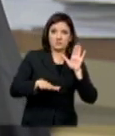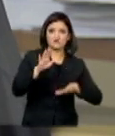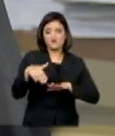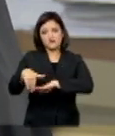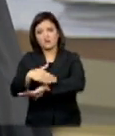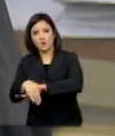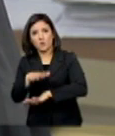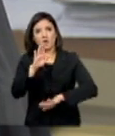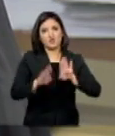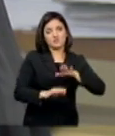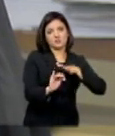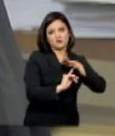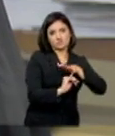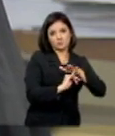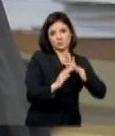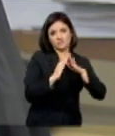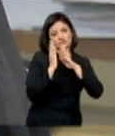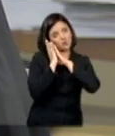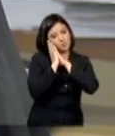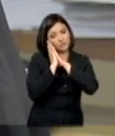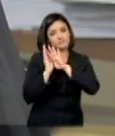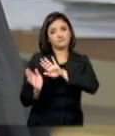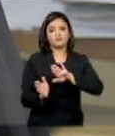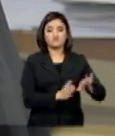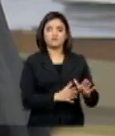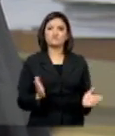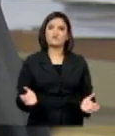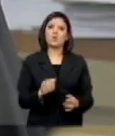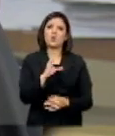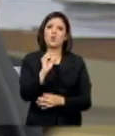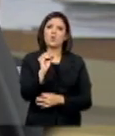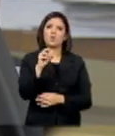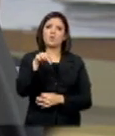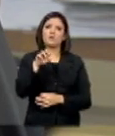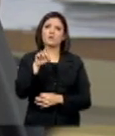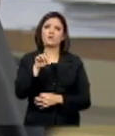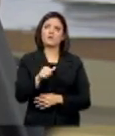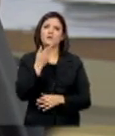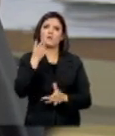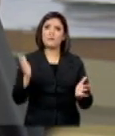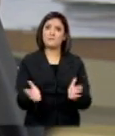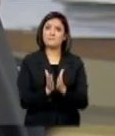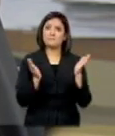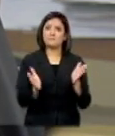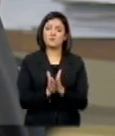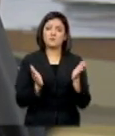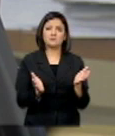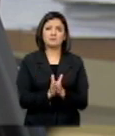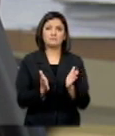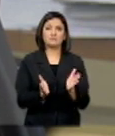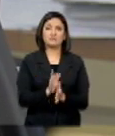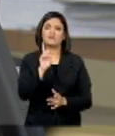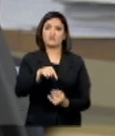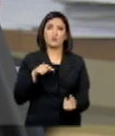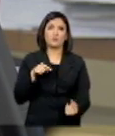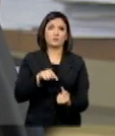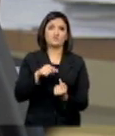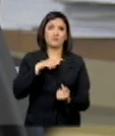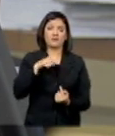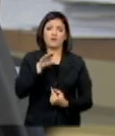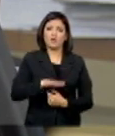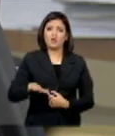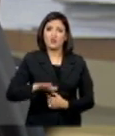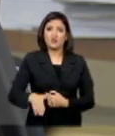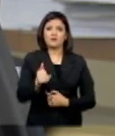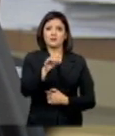o conanda foi identificada como um dos fatores explicativos da existência de crianças e adolescentes em situação